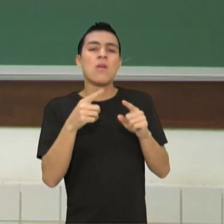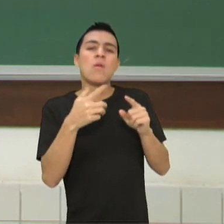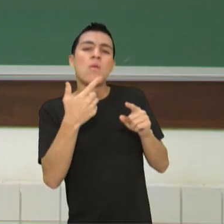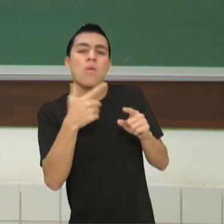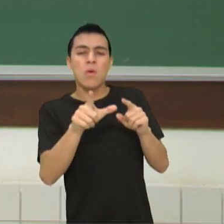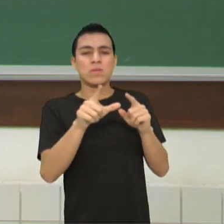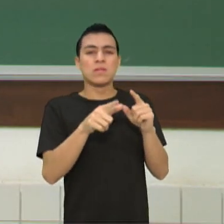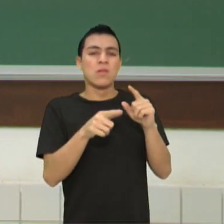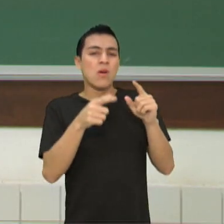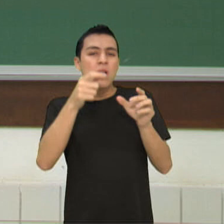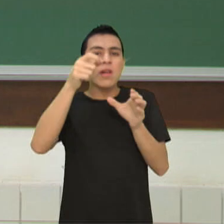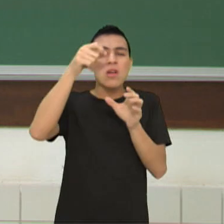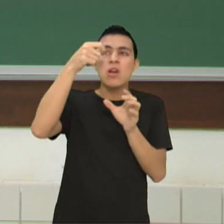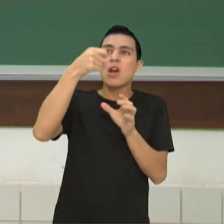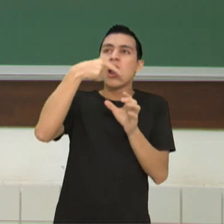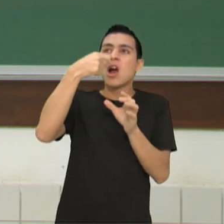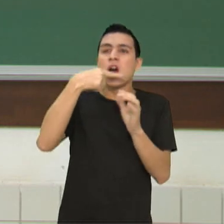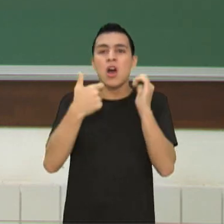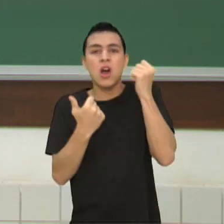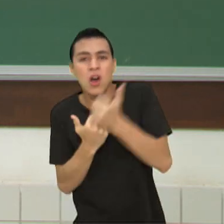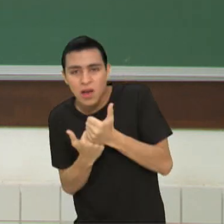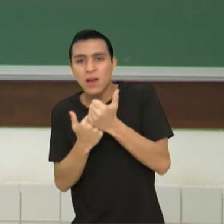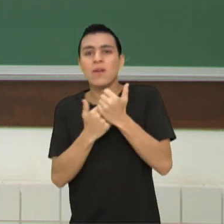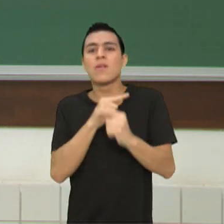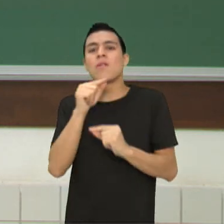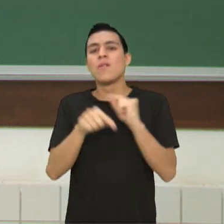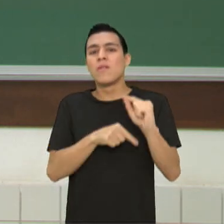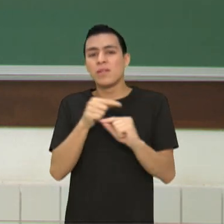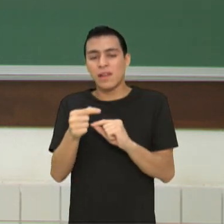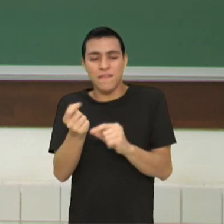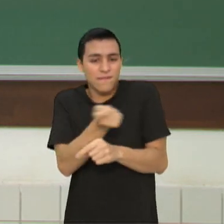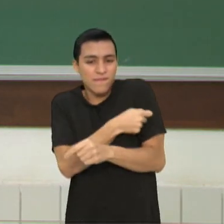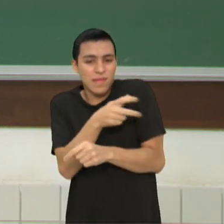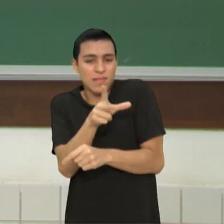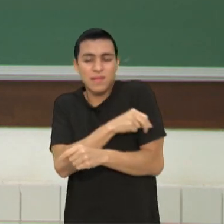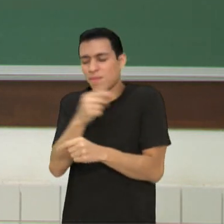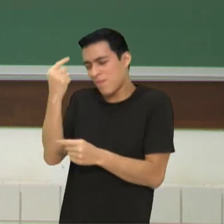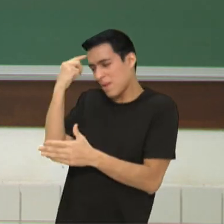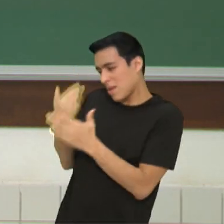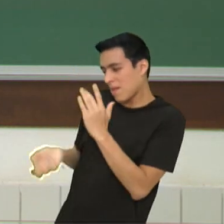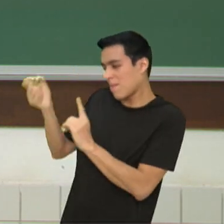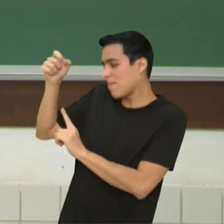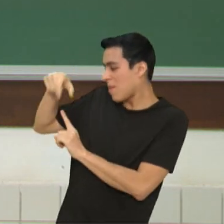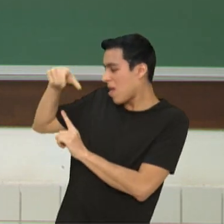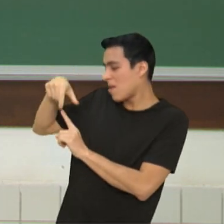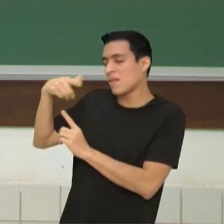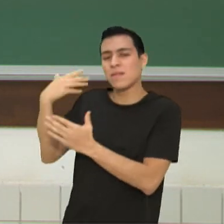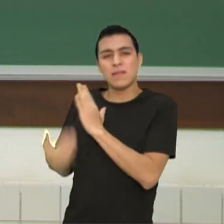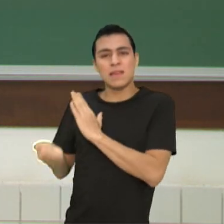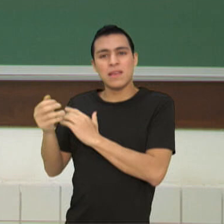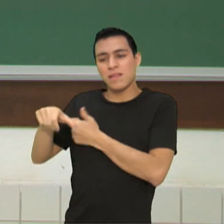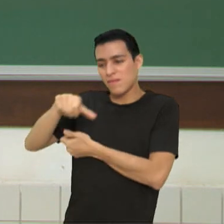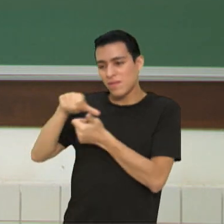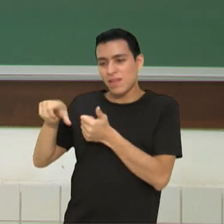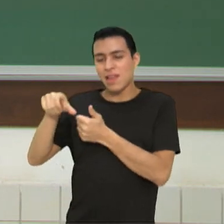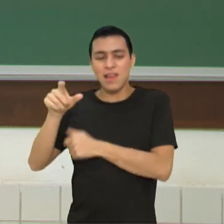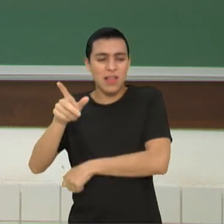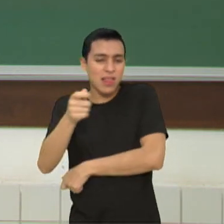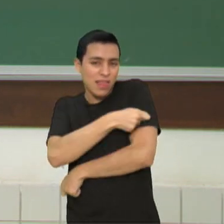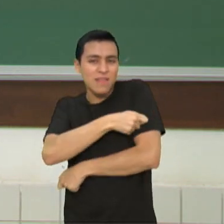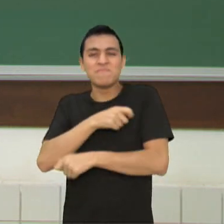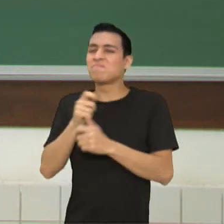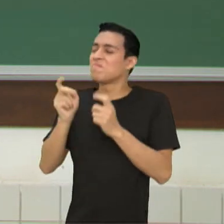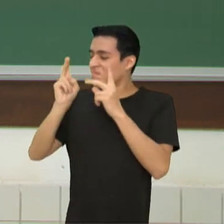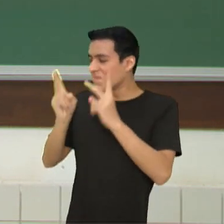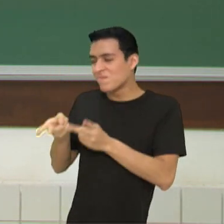que era uma vacina em gotas e que foi substituída por uma vacina injetável. Falei, já era, coitado do Zé Gotinha, vai virar o Zé Seringuinha agora?